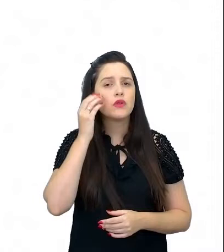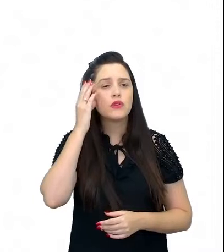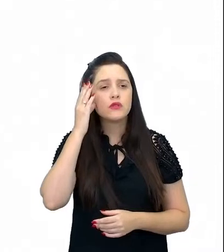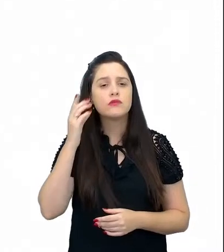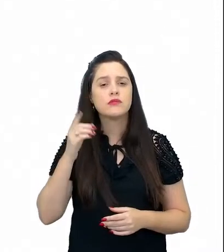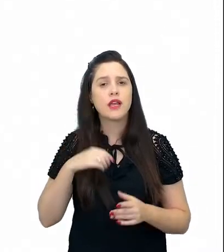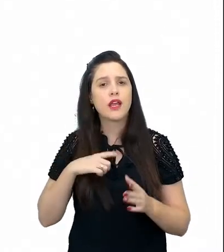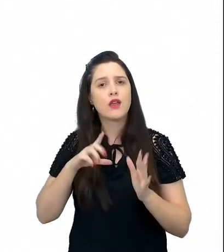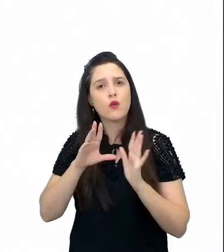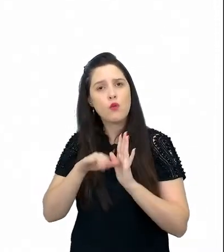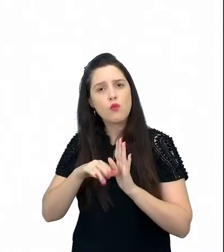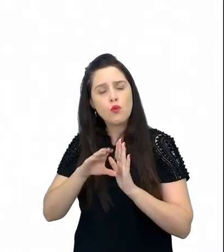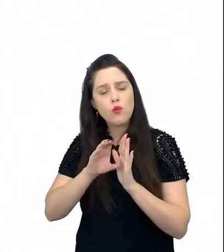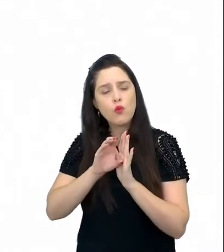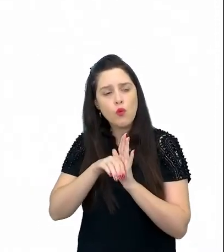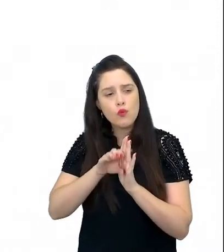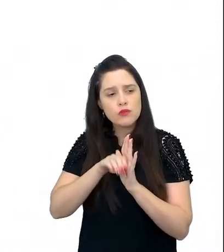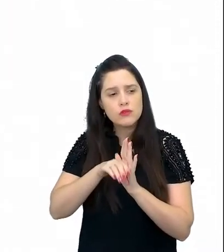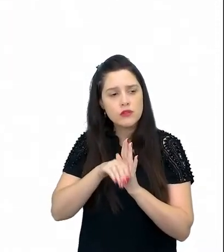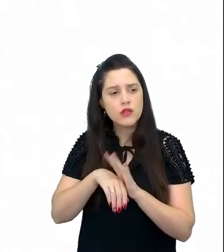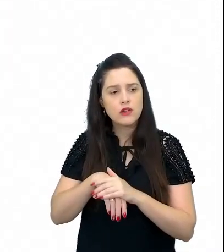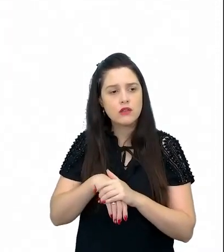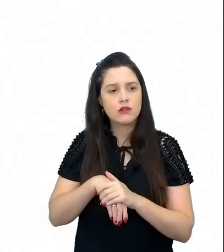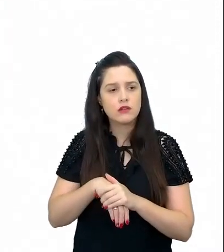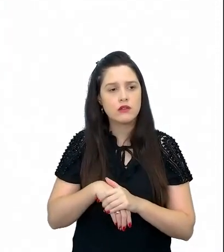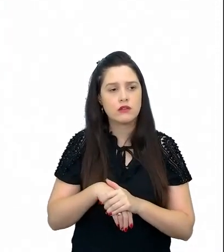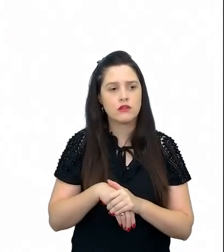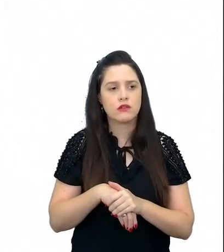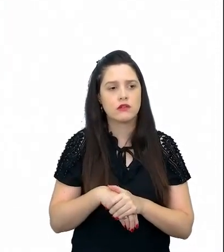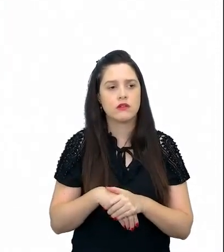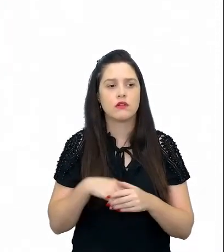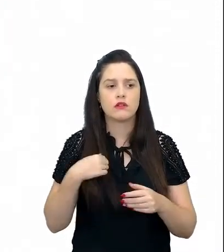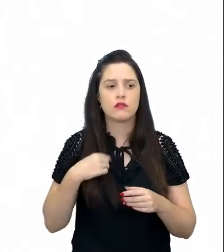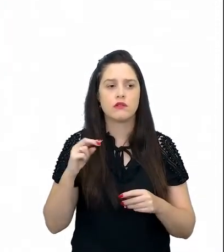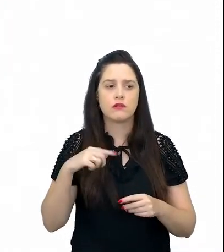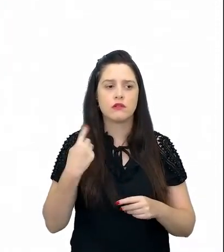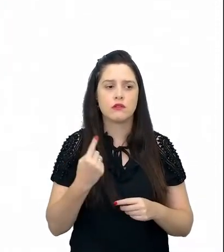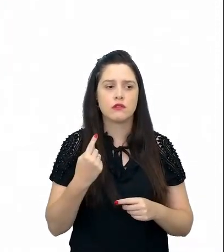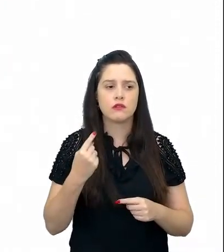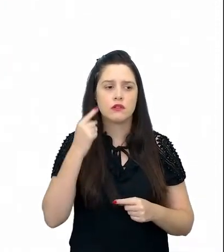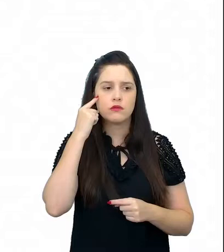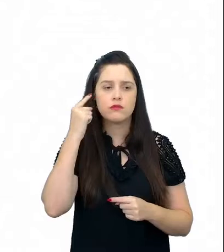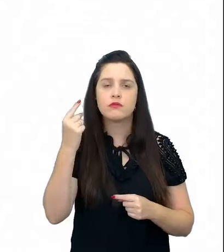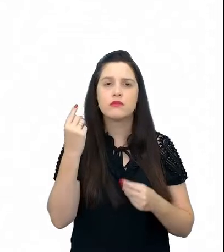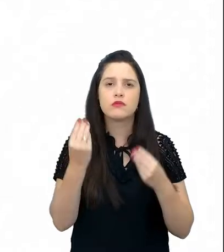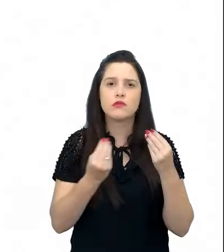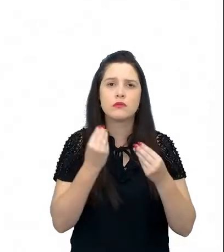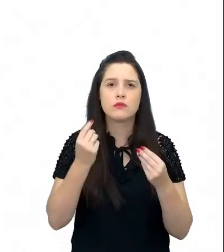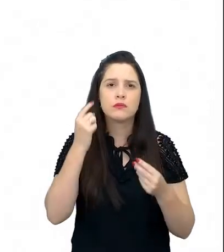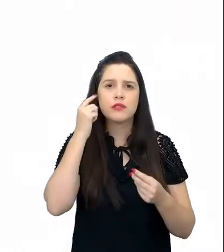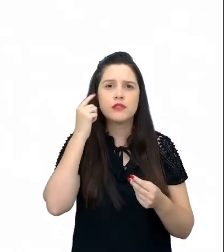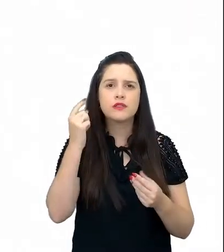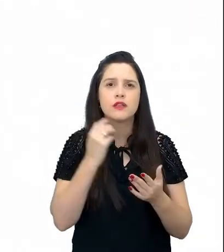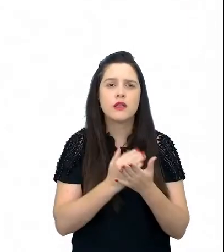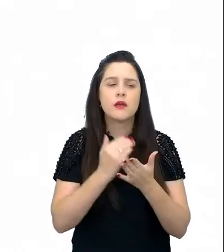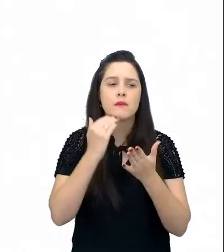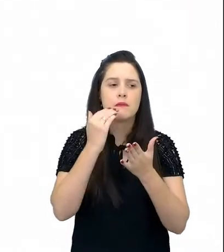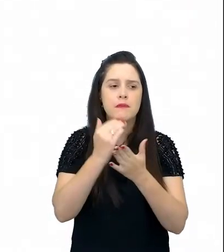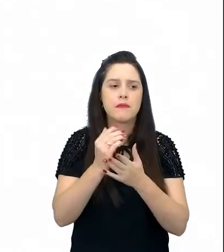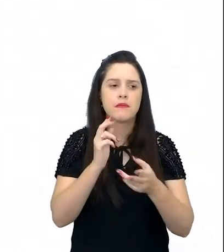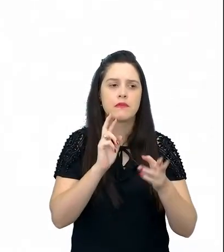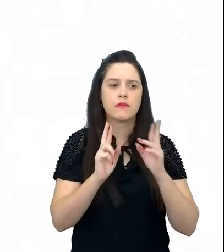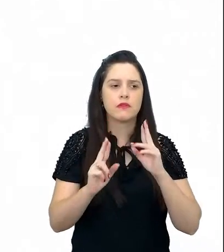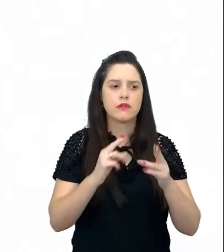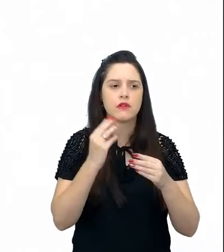consegue desenvolver isso o quê? Muito mais facilmente. Então, vale a pena aqui a gente pensar um pouquinho mais a respeito de